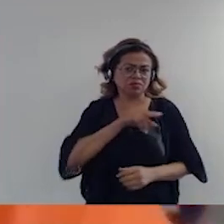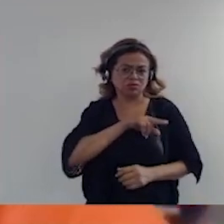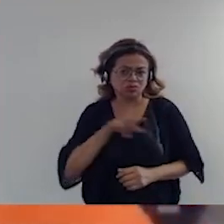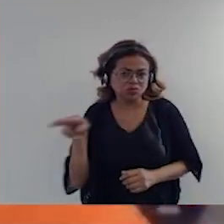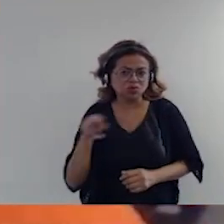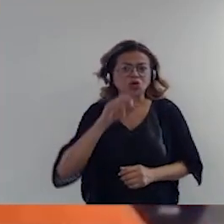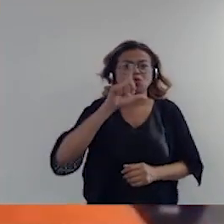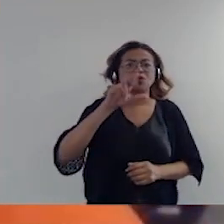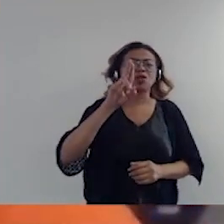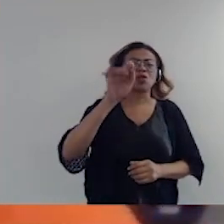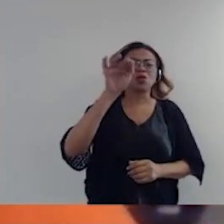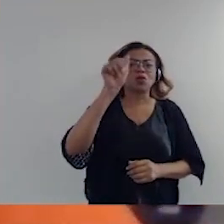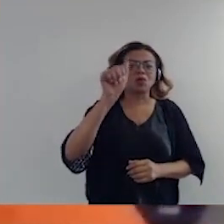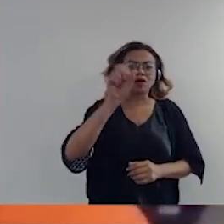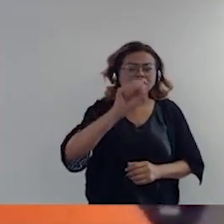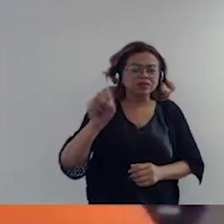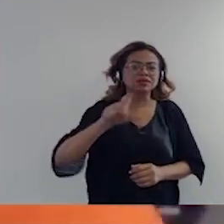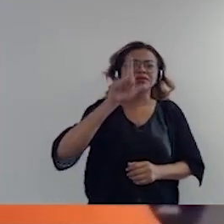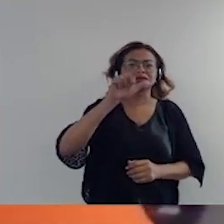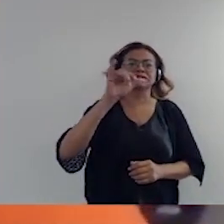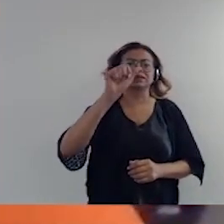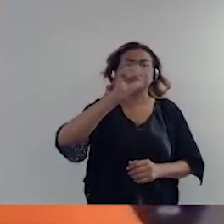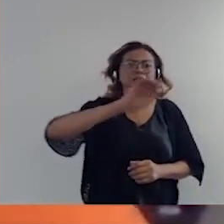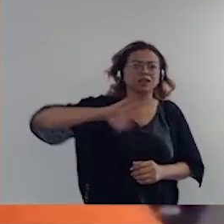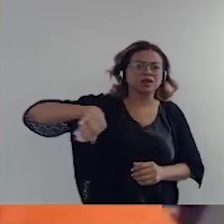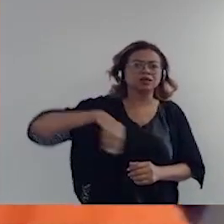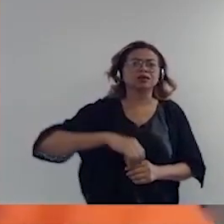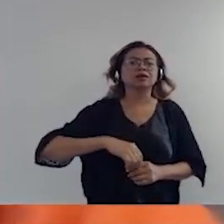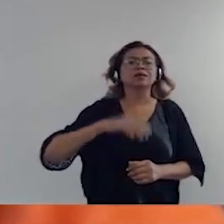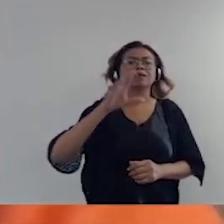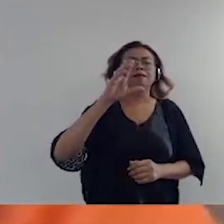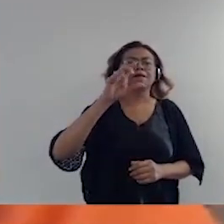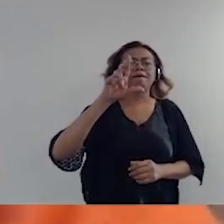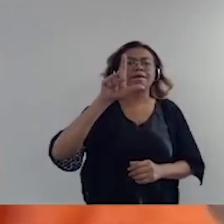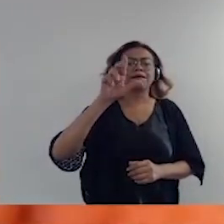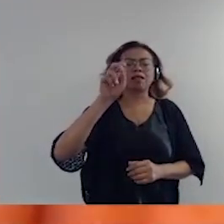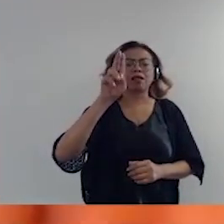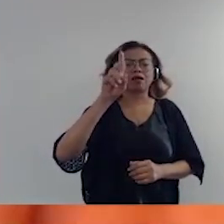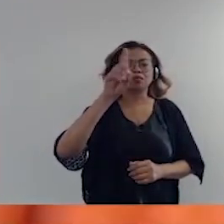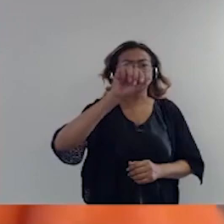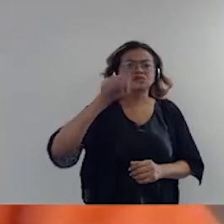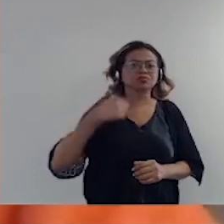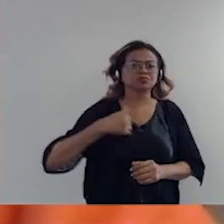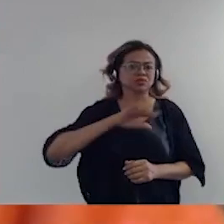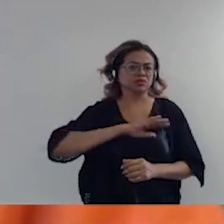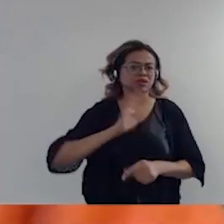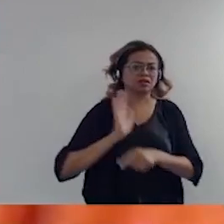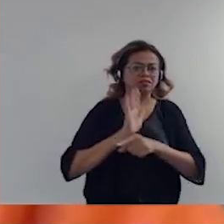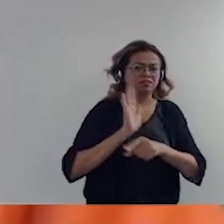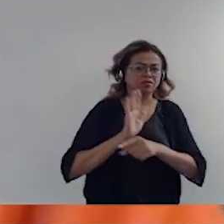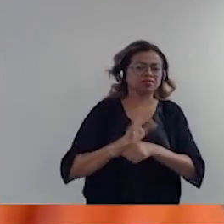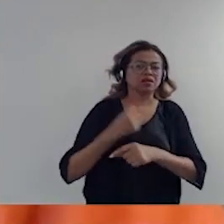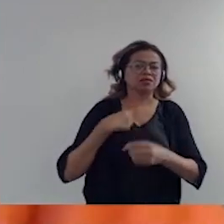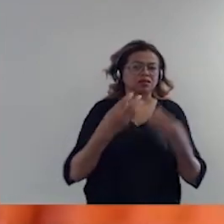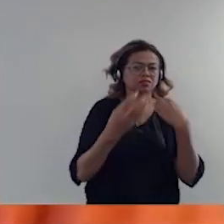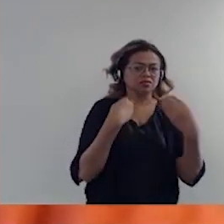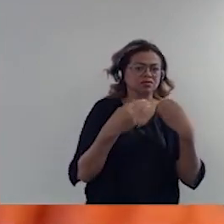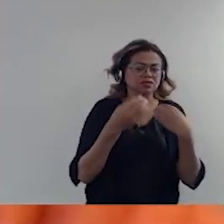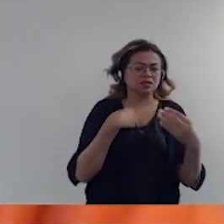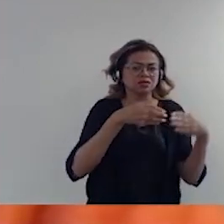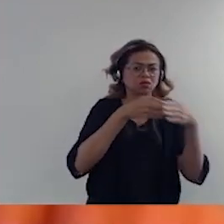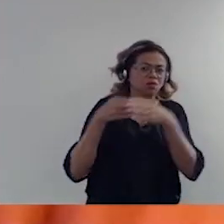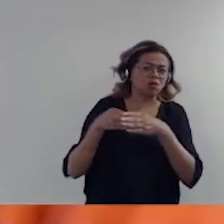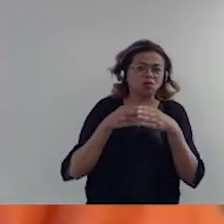do Lucas, da Lia e da Cláudia, que nos assessoraram lá no grupo, nos dando as informações,